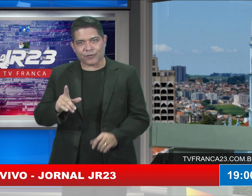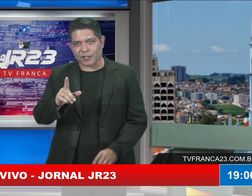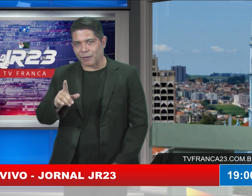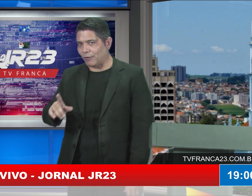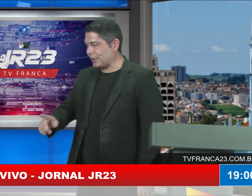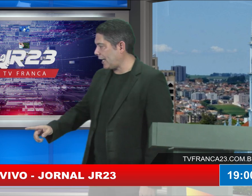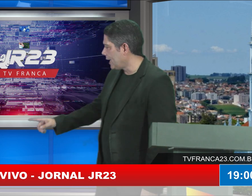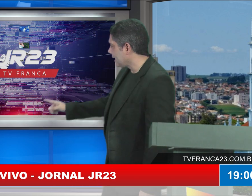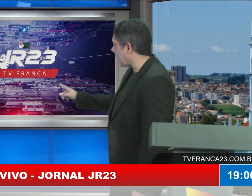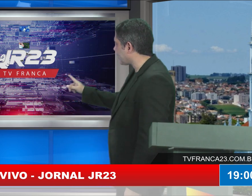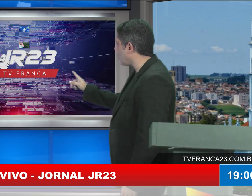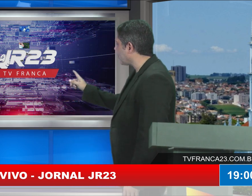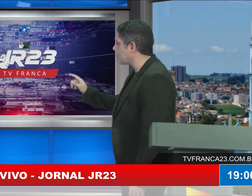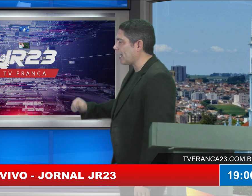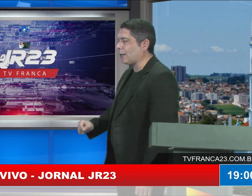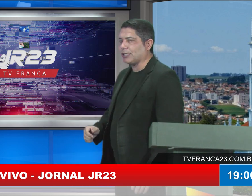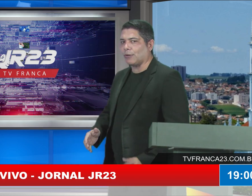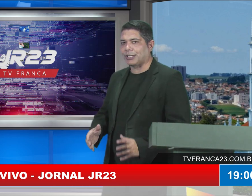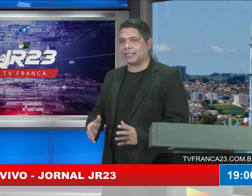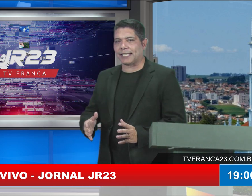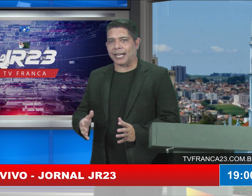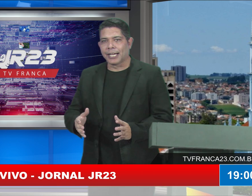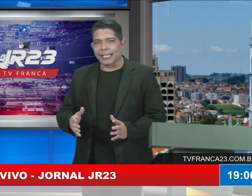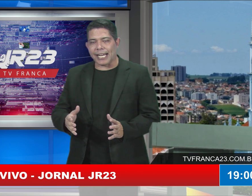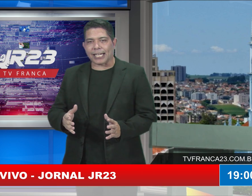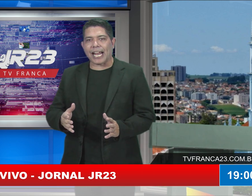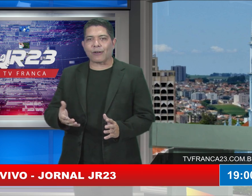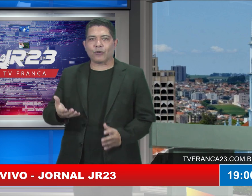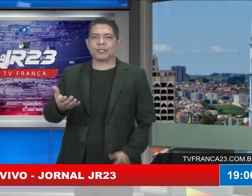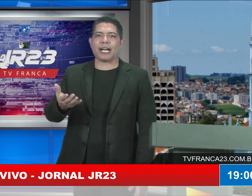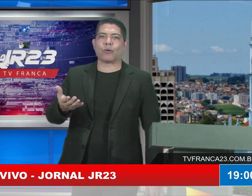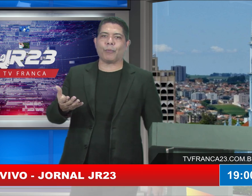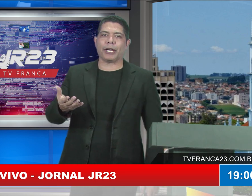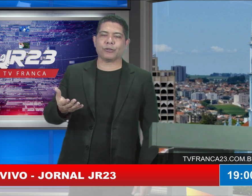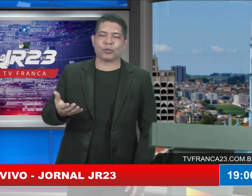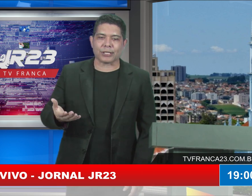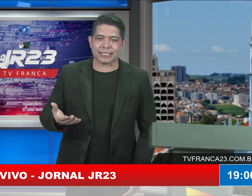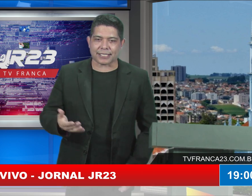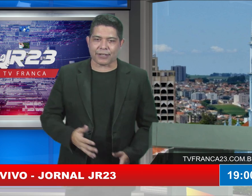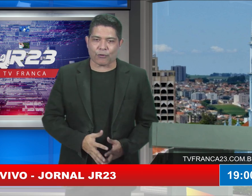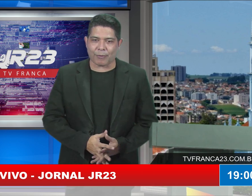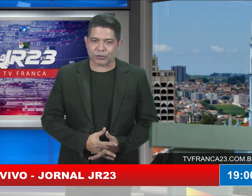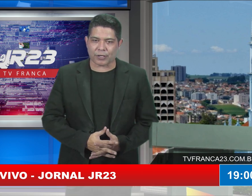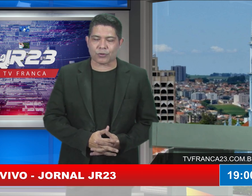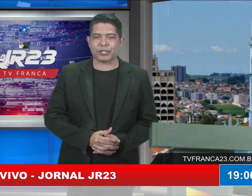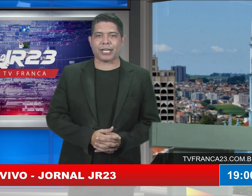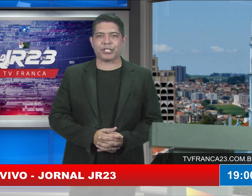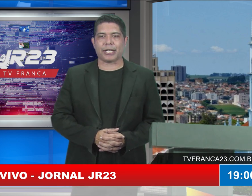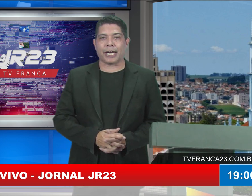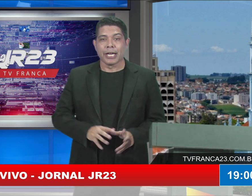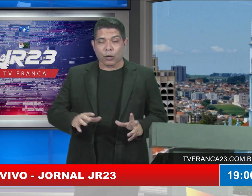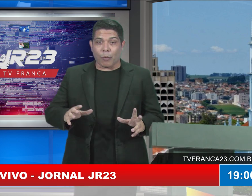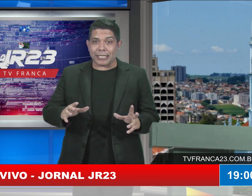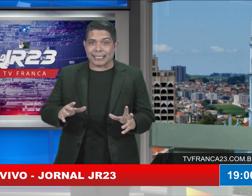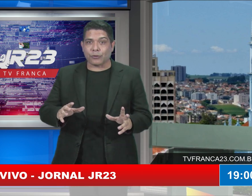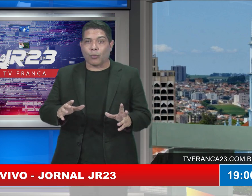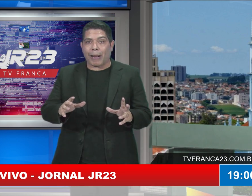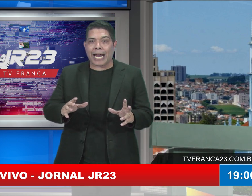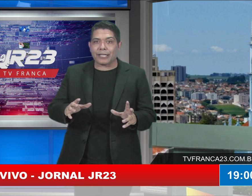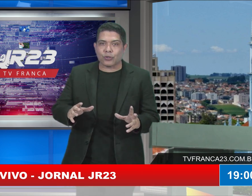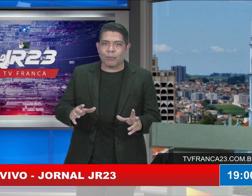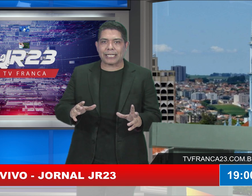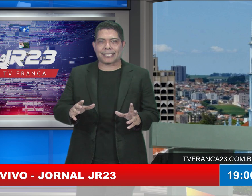ficar mais fácil para você, está aqui ó, no telão da notícia e, é claro, você acompanhando todas as informações do dia a dia.